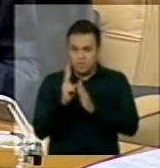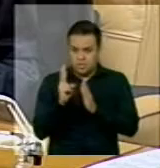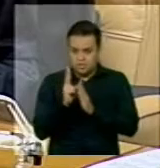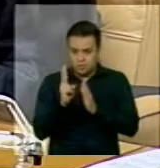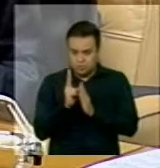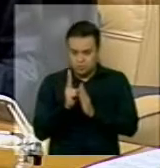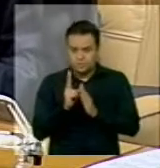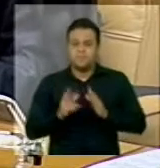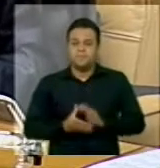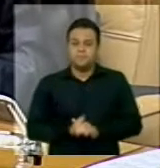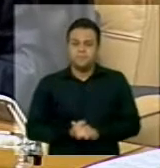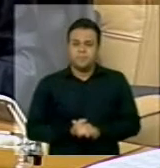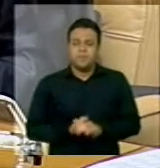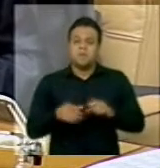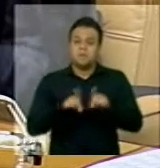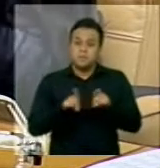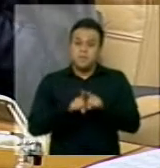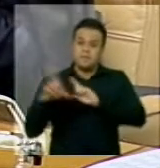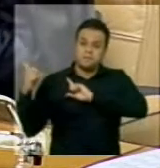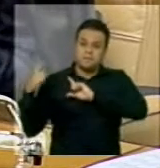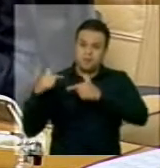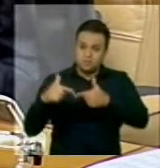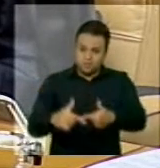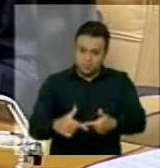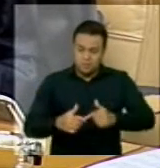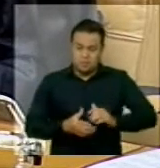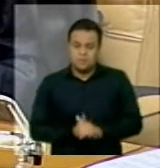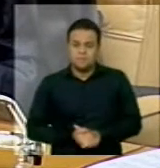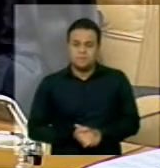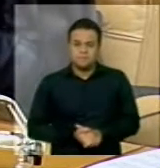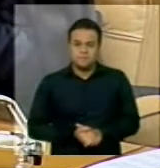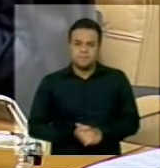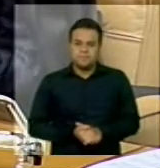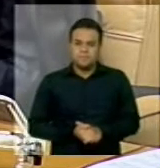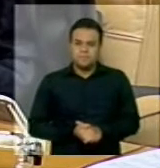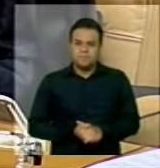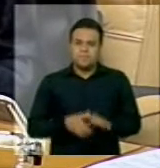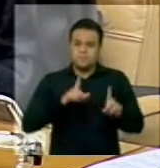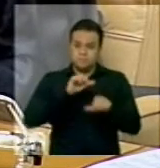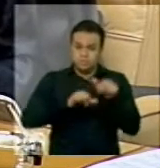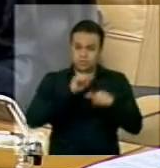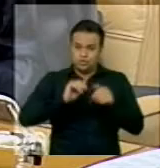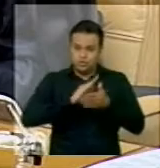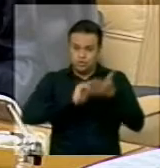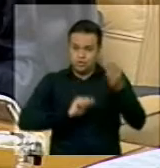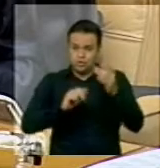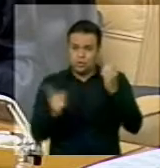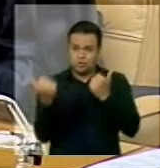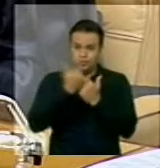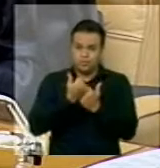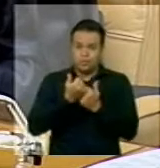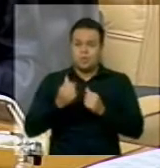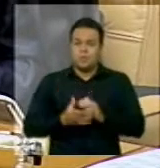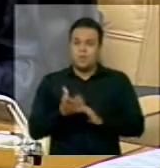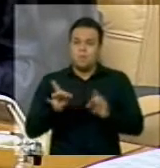comunidades quilombolas e tradicionais. Portanto, esse dispositivo foi alterado, suprimindo essa impossibilidade